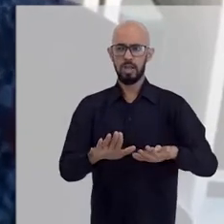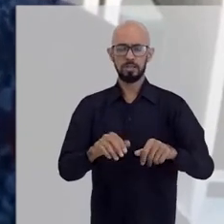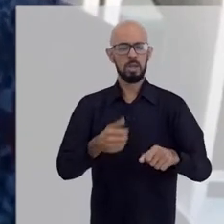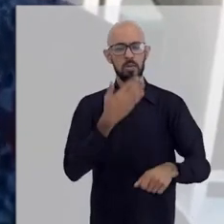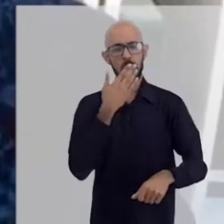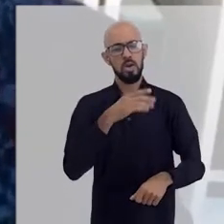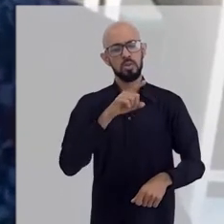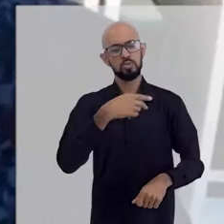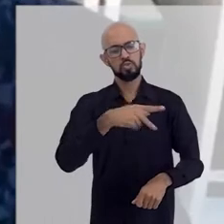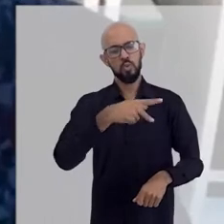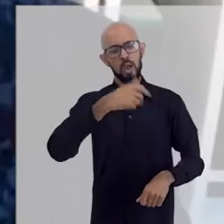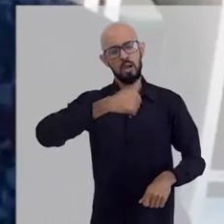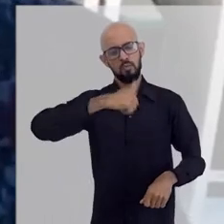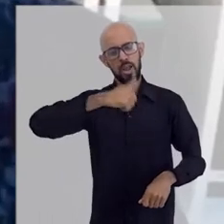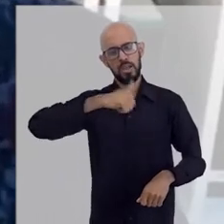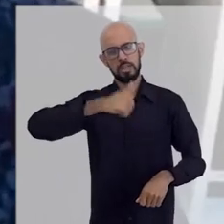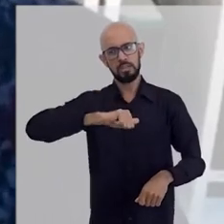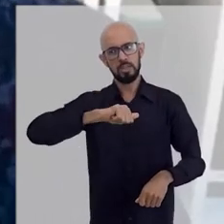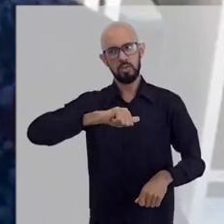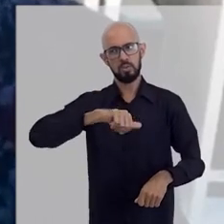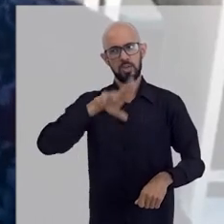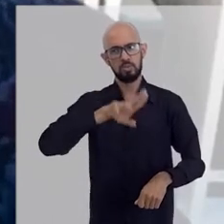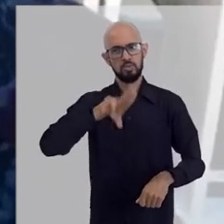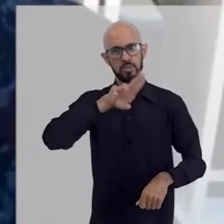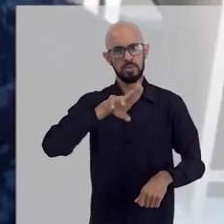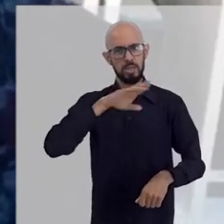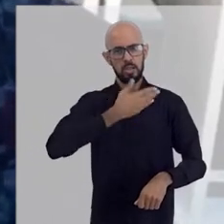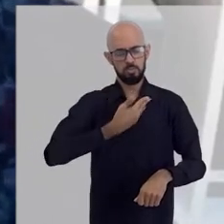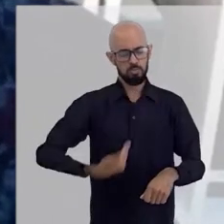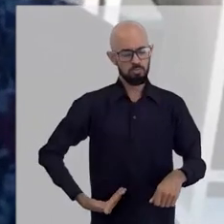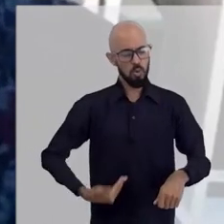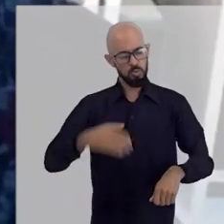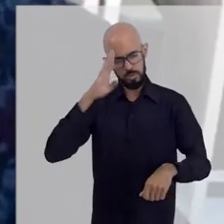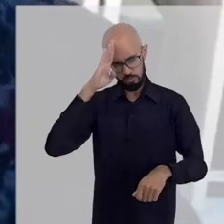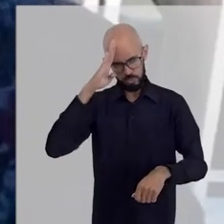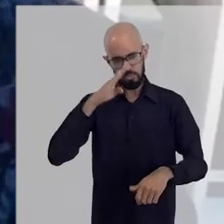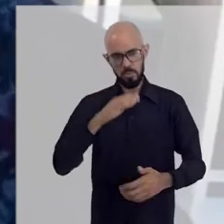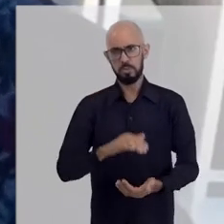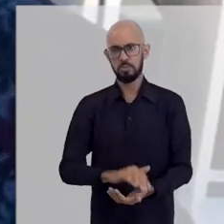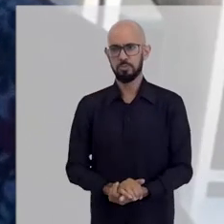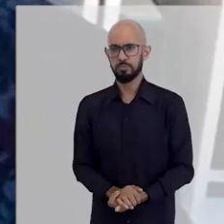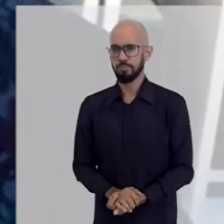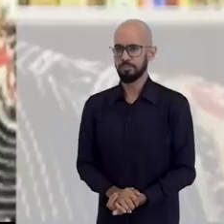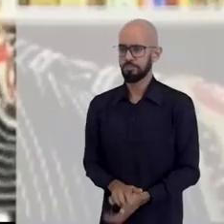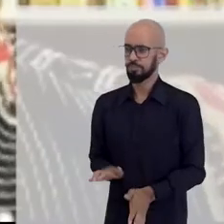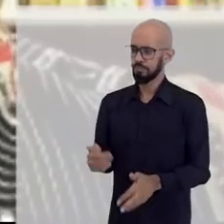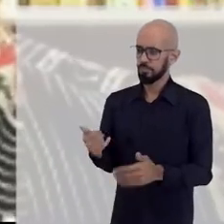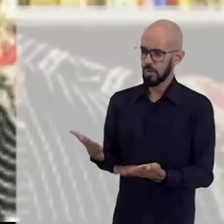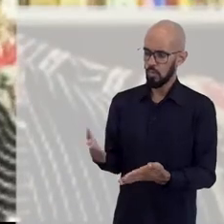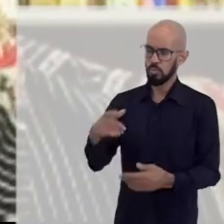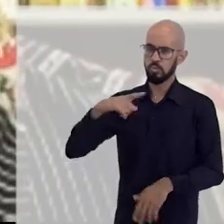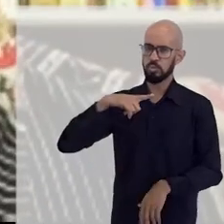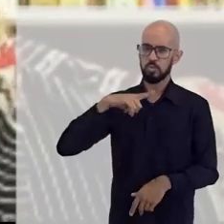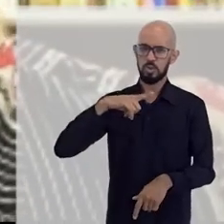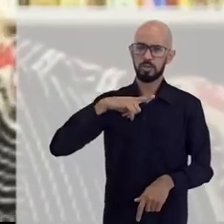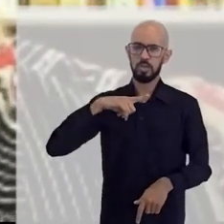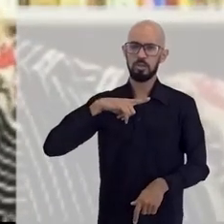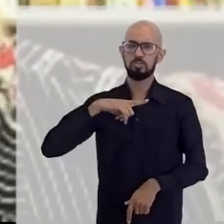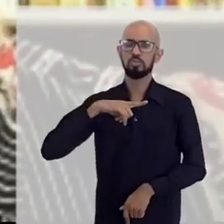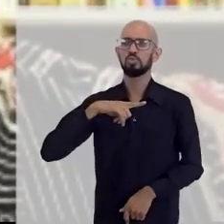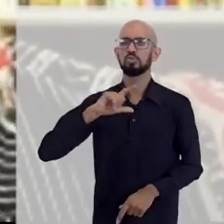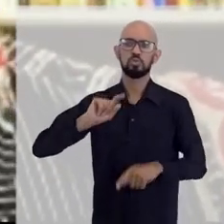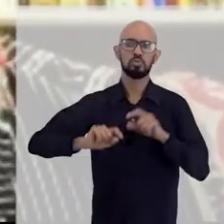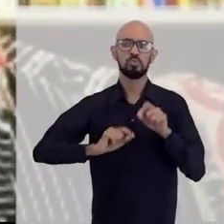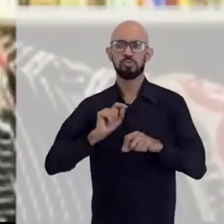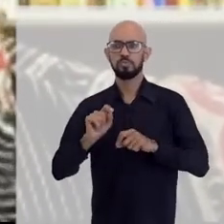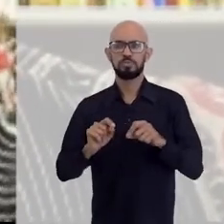avaliação da universidade, das universidades, principalmente públicas, em relação a isso neste momento? Bom, nós temos